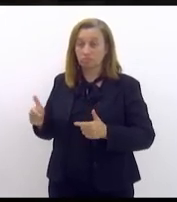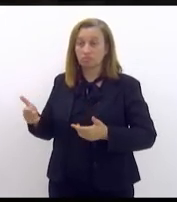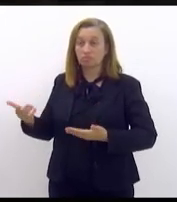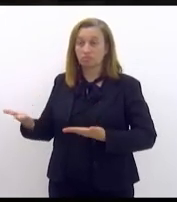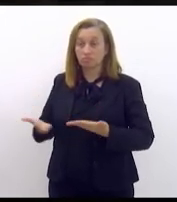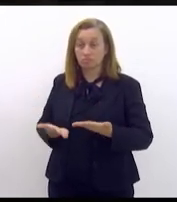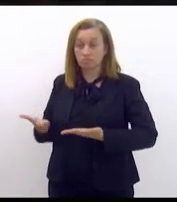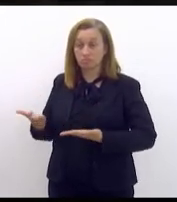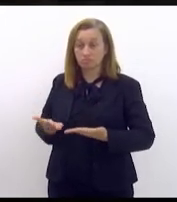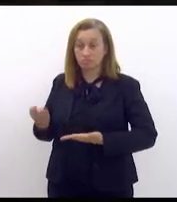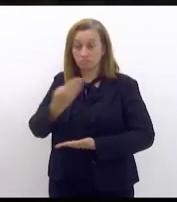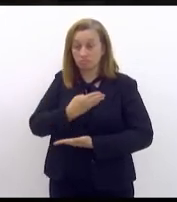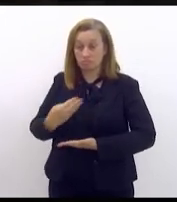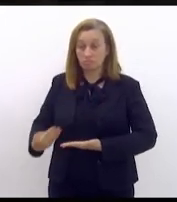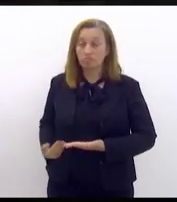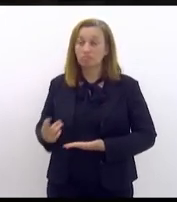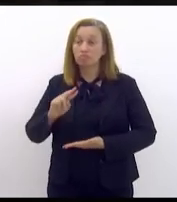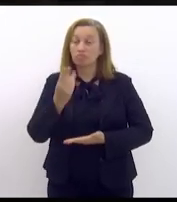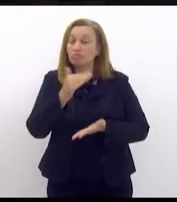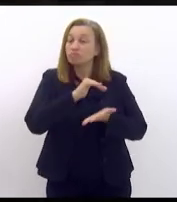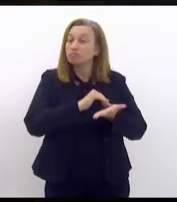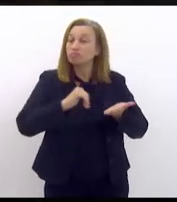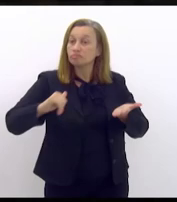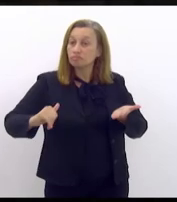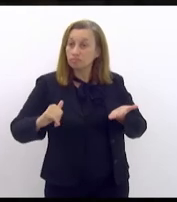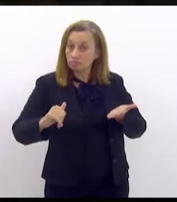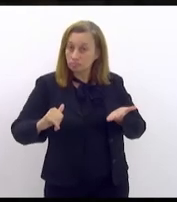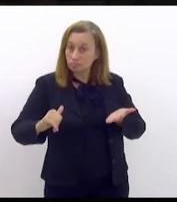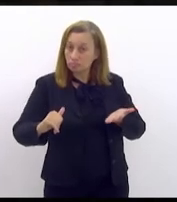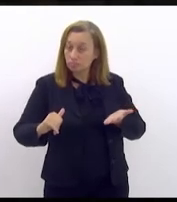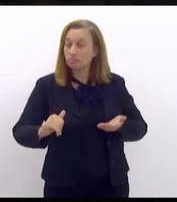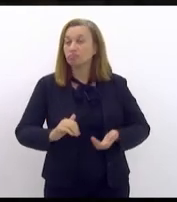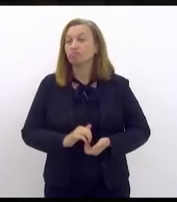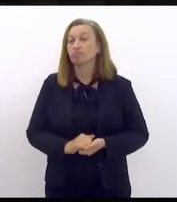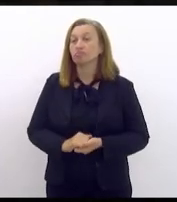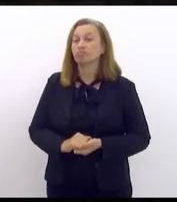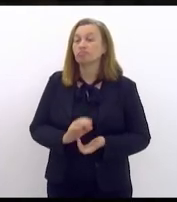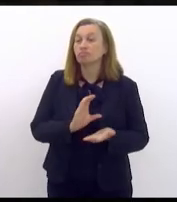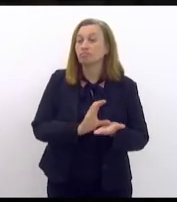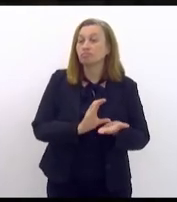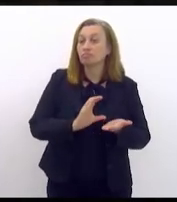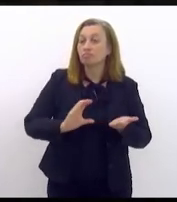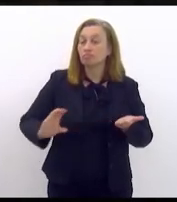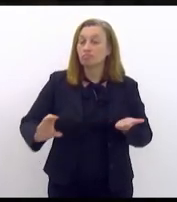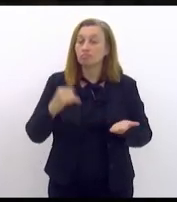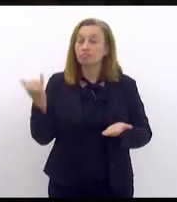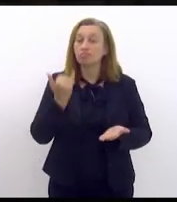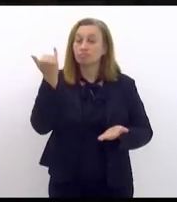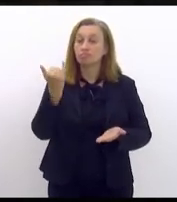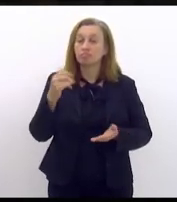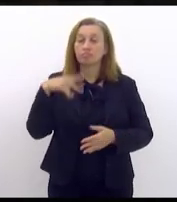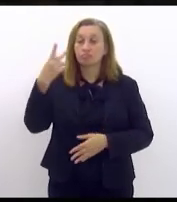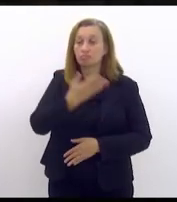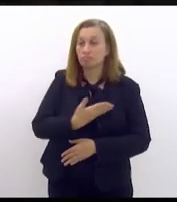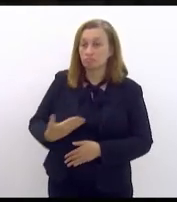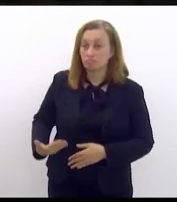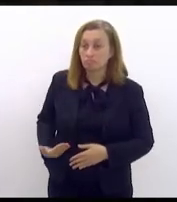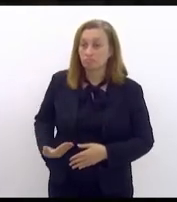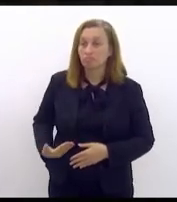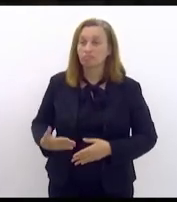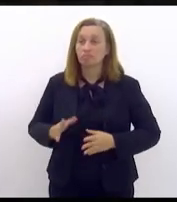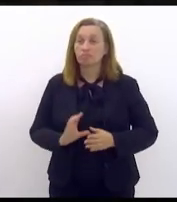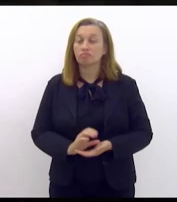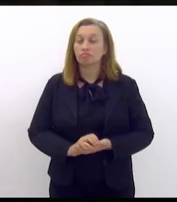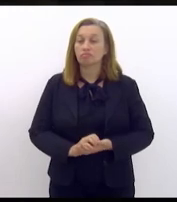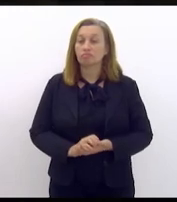né? Ou se a gente vai retirar, a partir disso, recursos importantes para políticas públicas